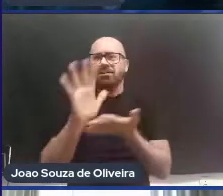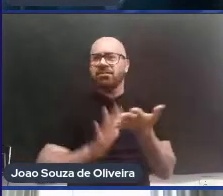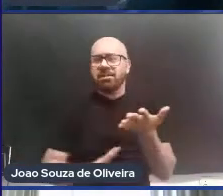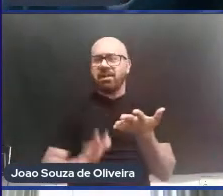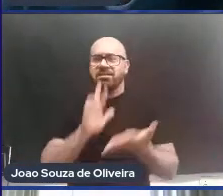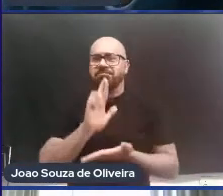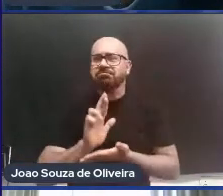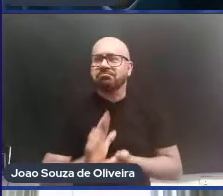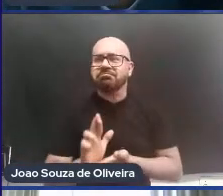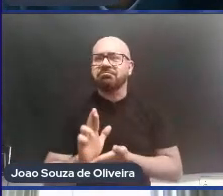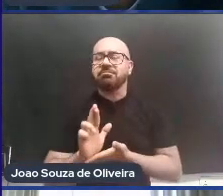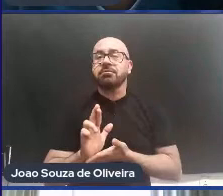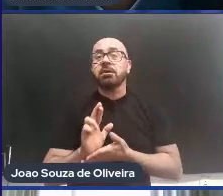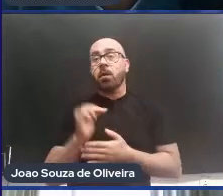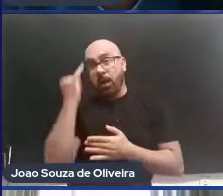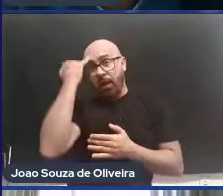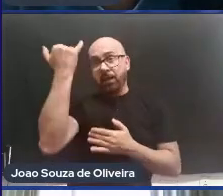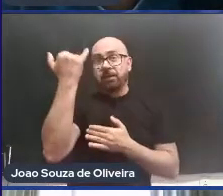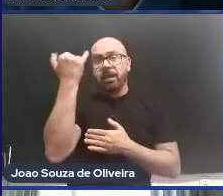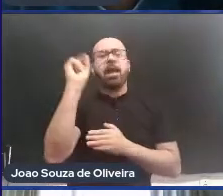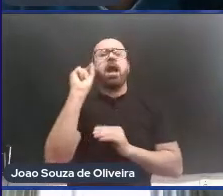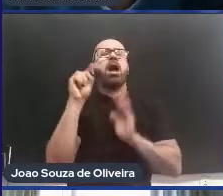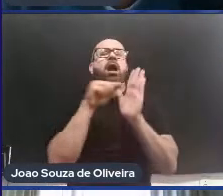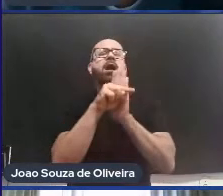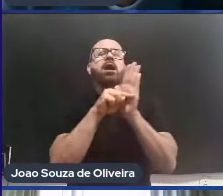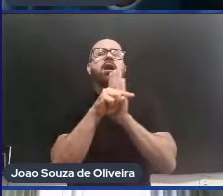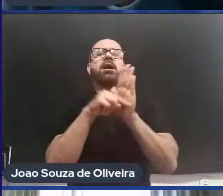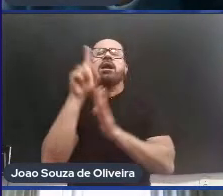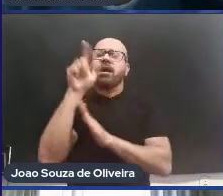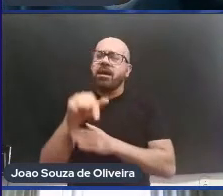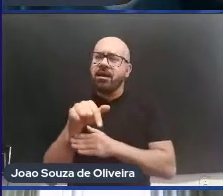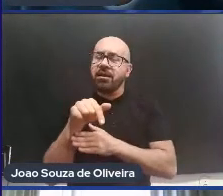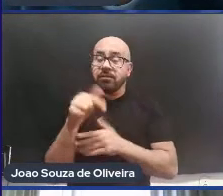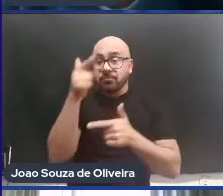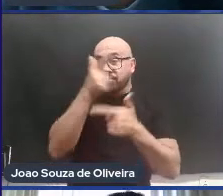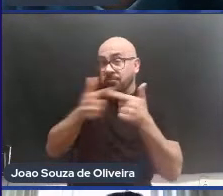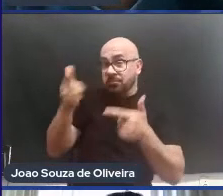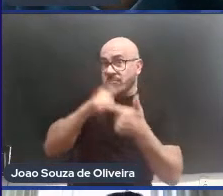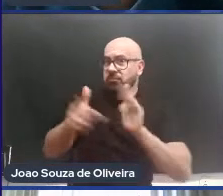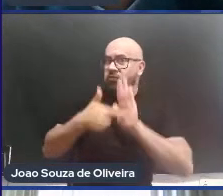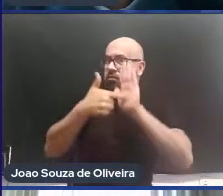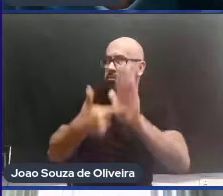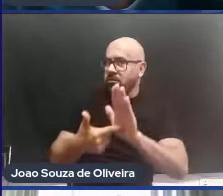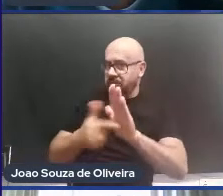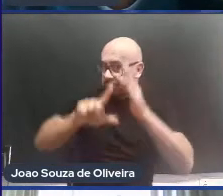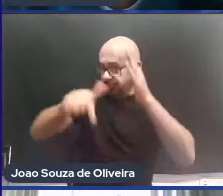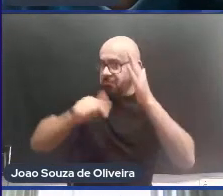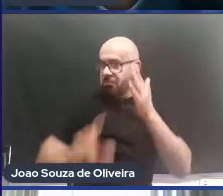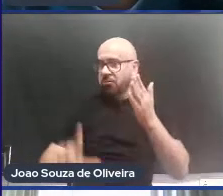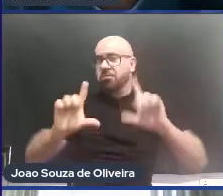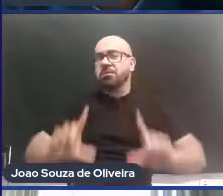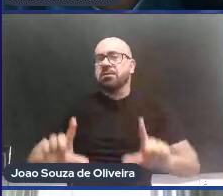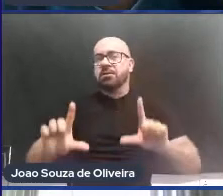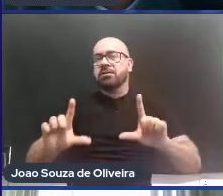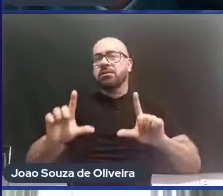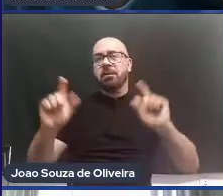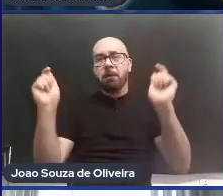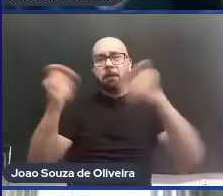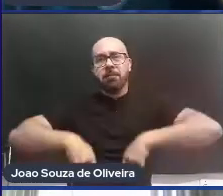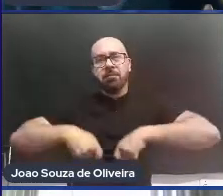e aí a ideia do investigar é essa um problema que eu vou mostrar em seguida que me